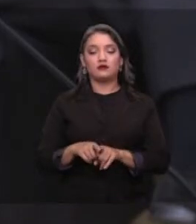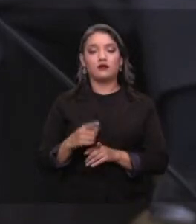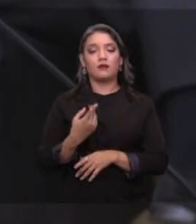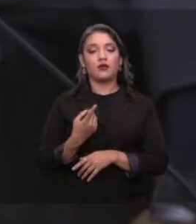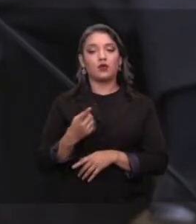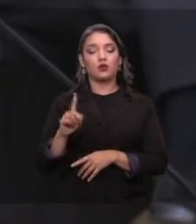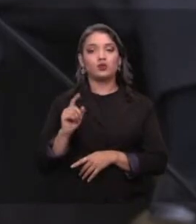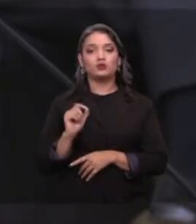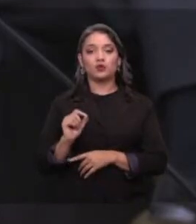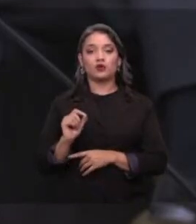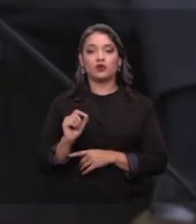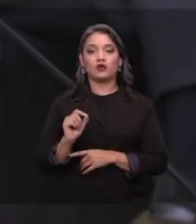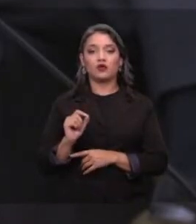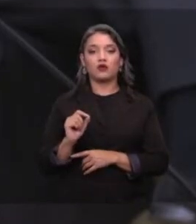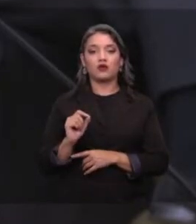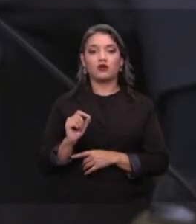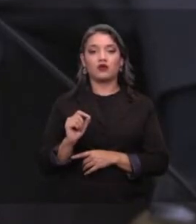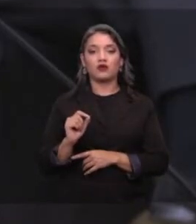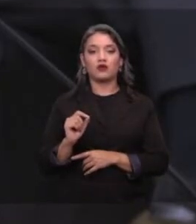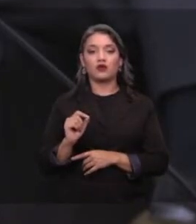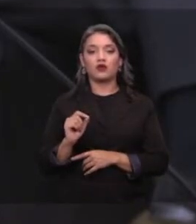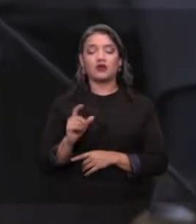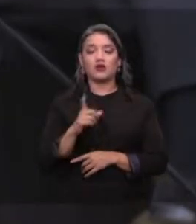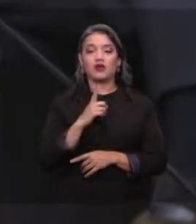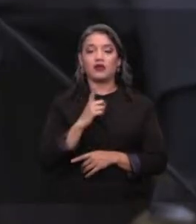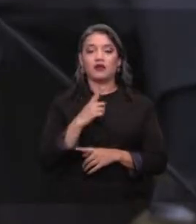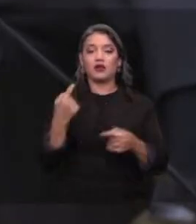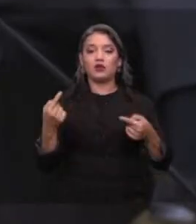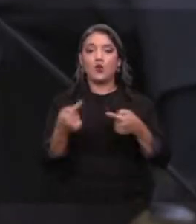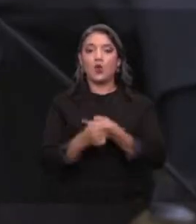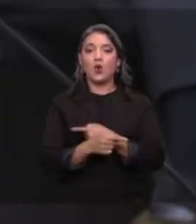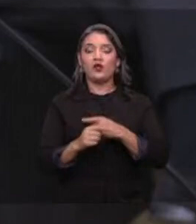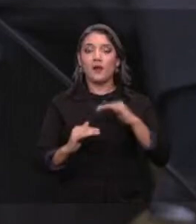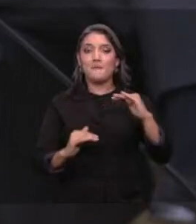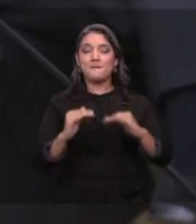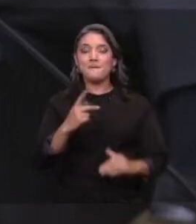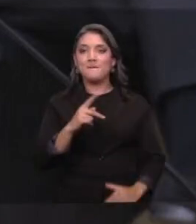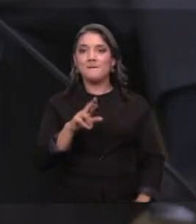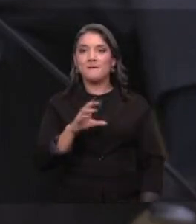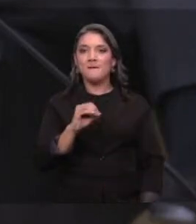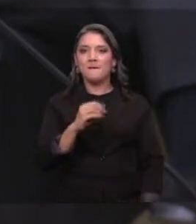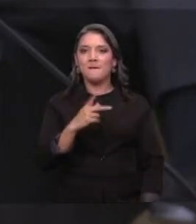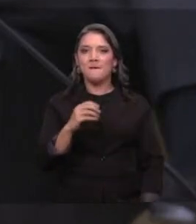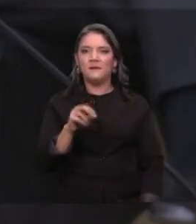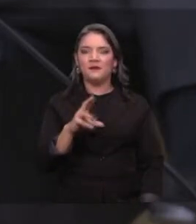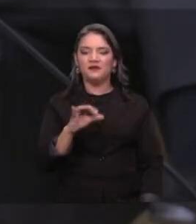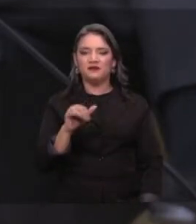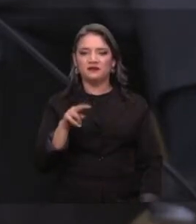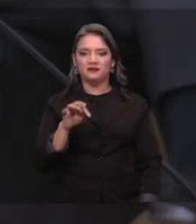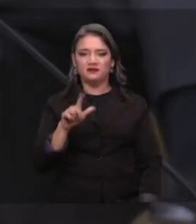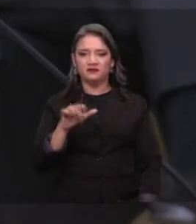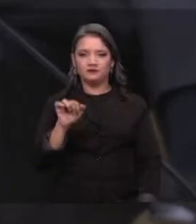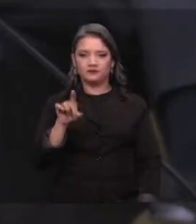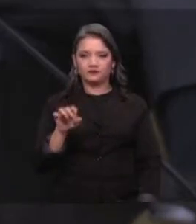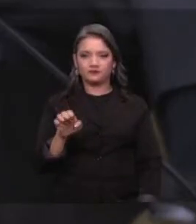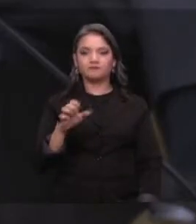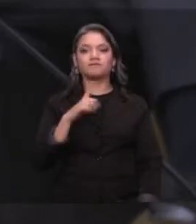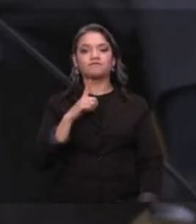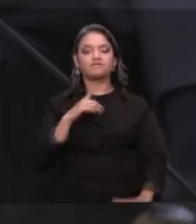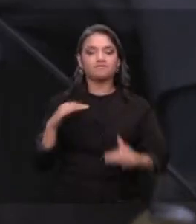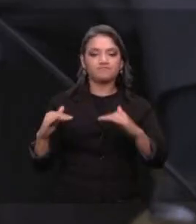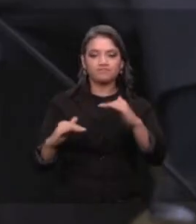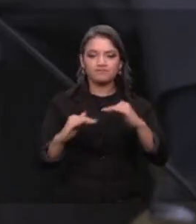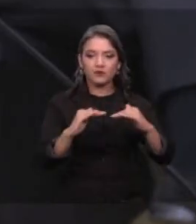há uma violação à proporcionalidade em sentido estrito, que é o terceiro subprincípio.